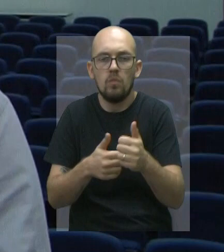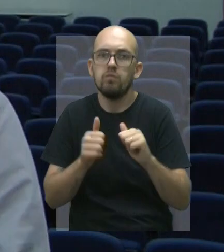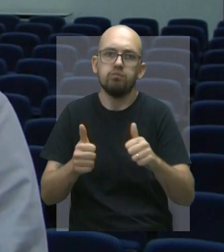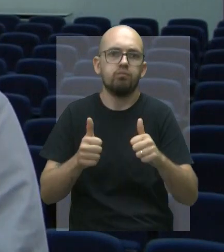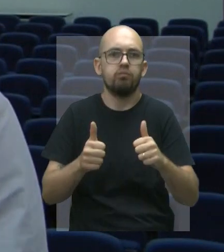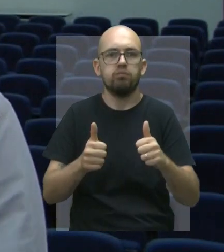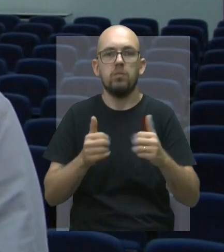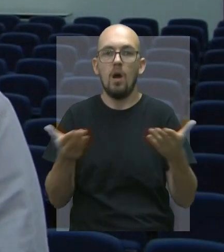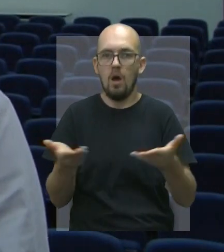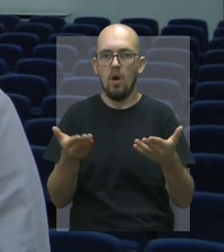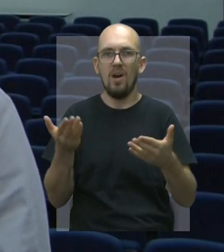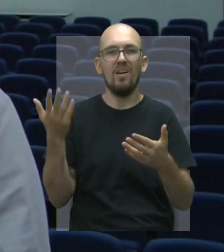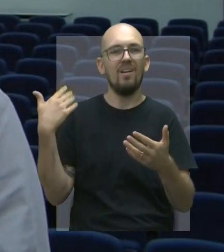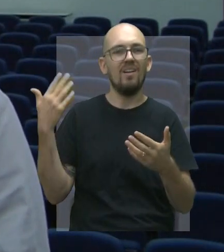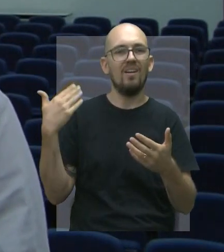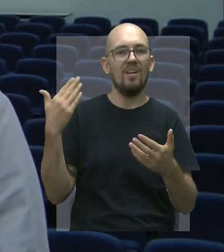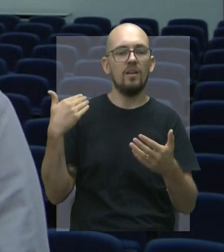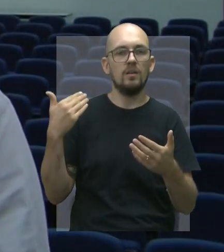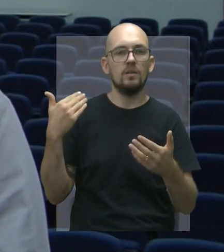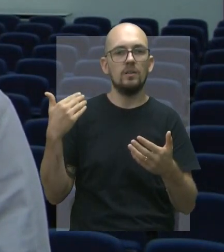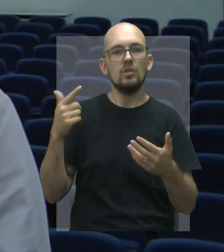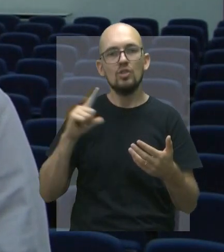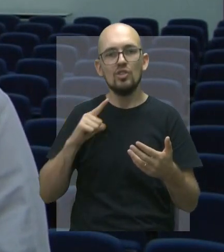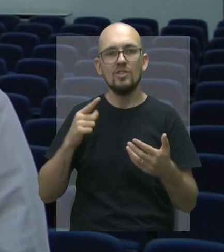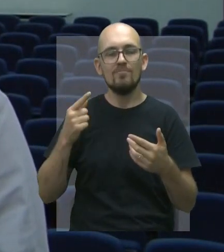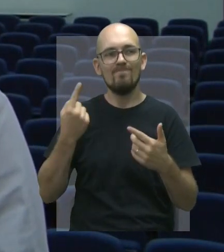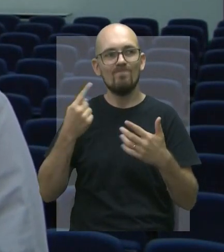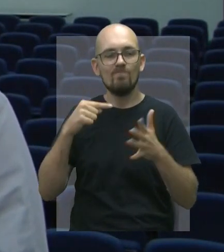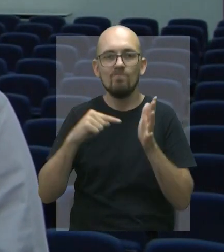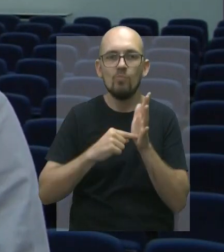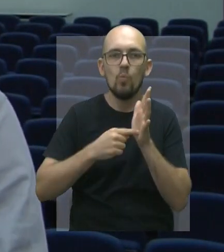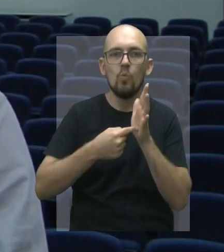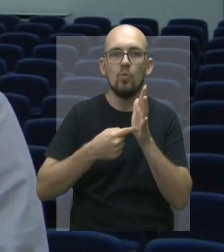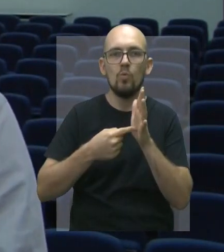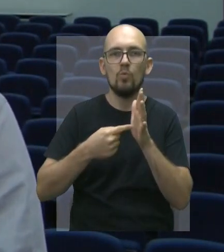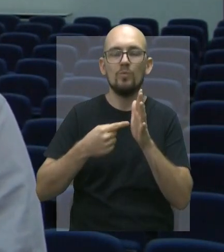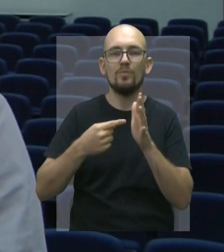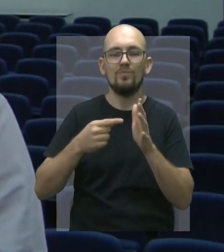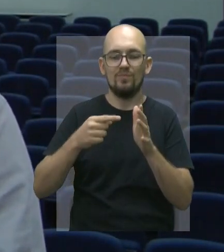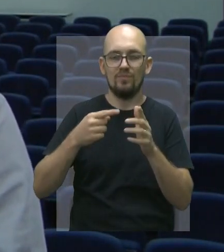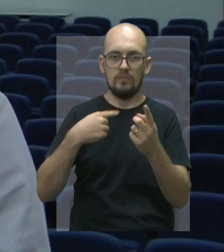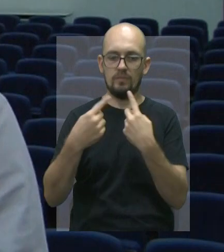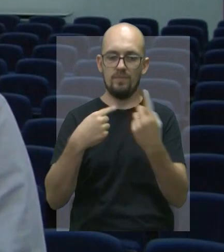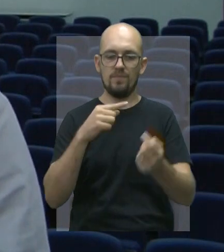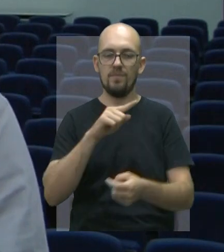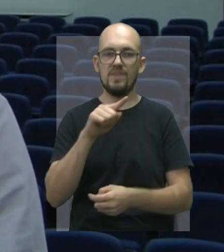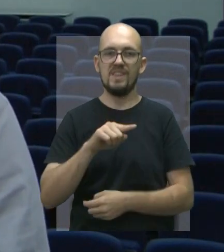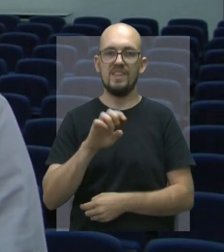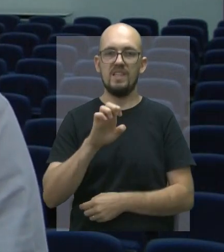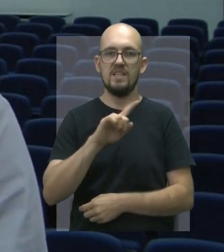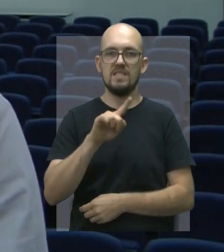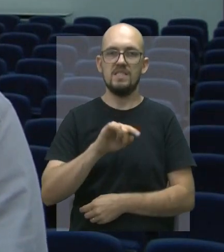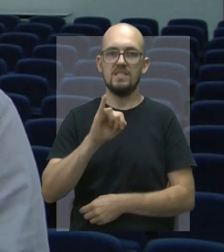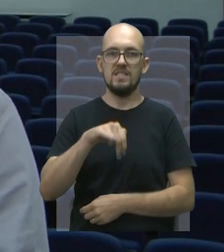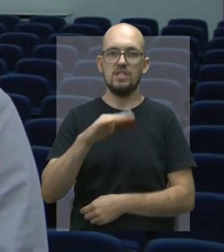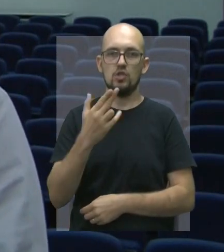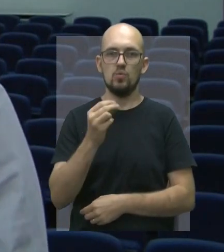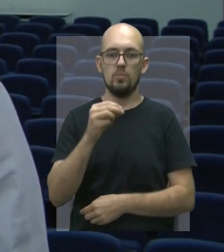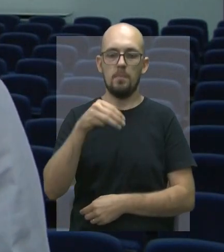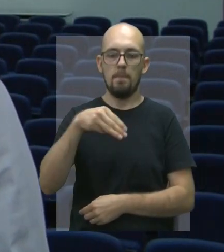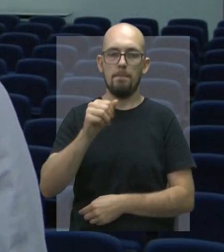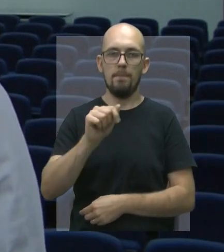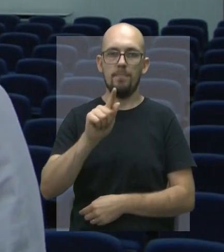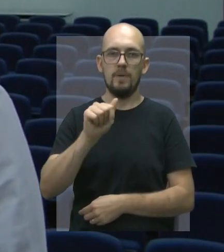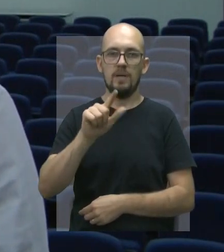o traçado havia um ponto ali na Avenida Zezinho Magalhães, que era um problema, porque a